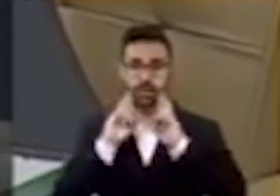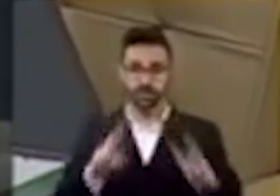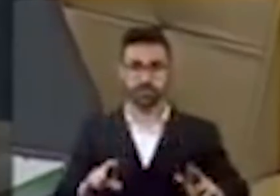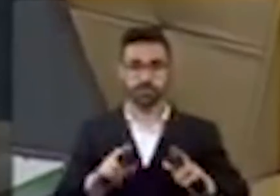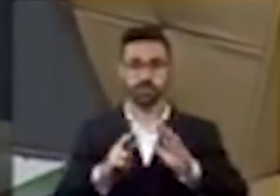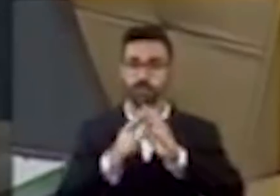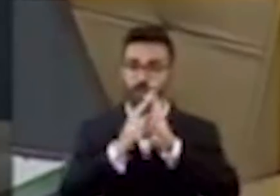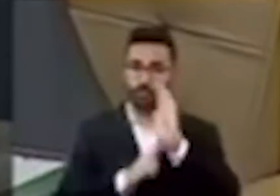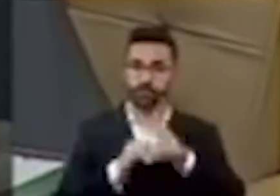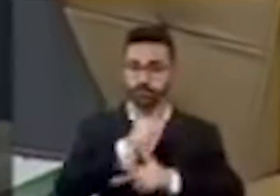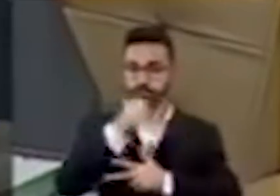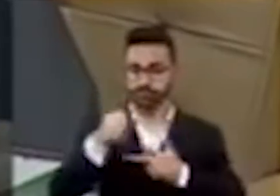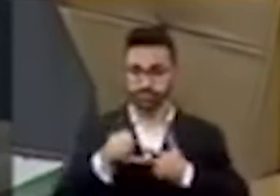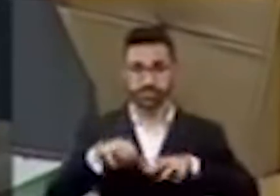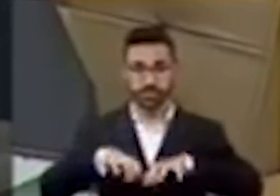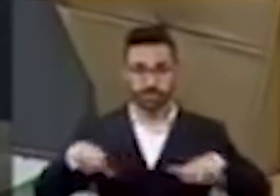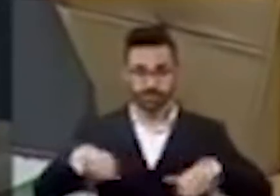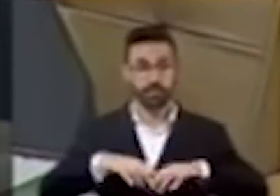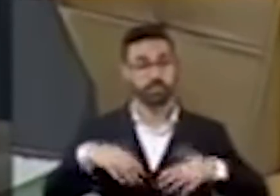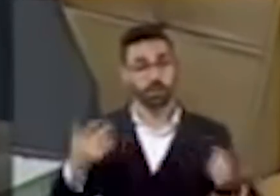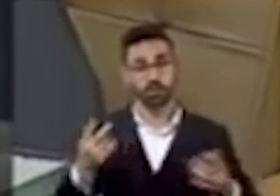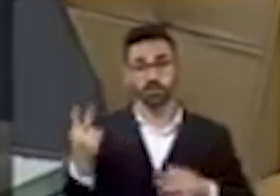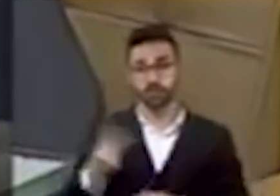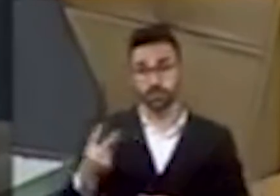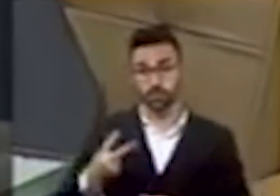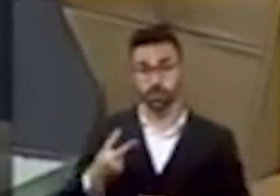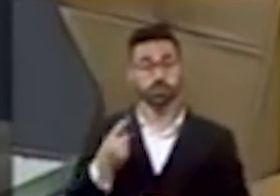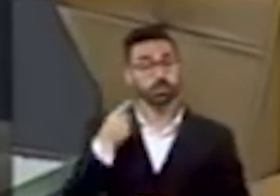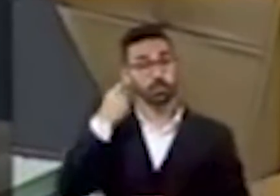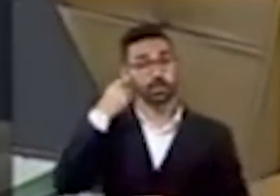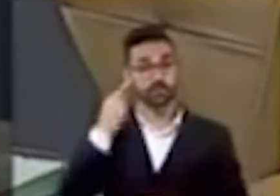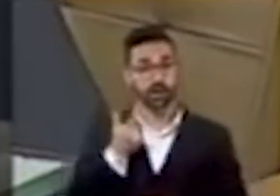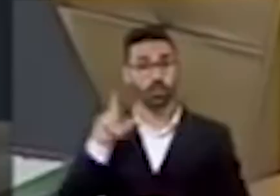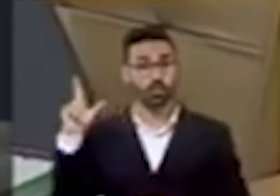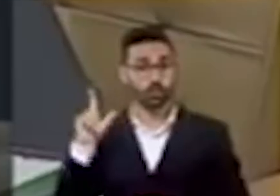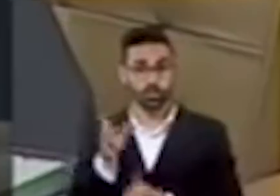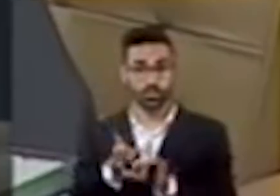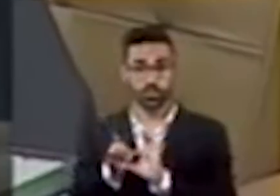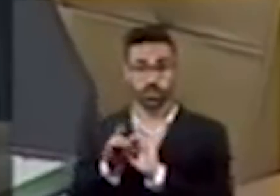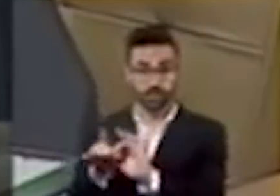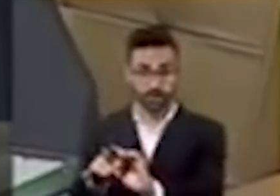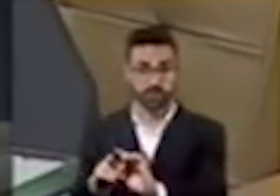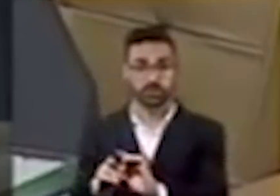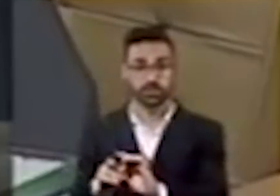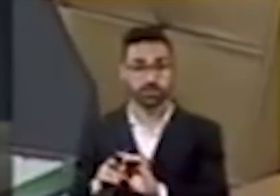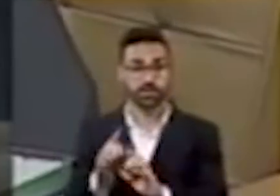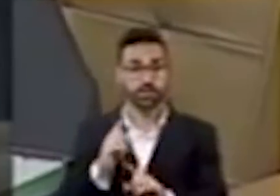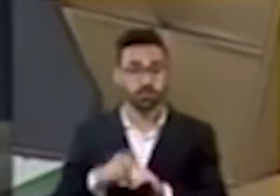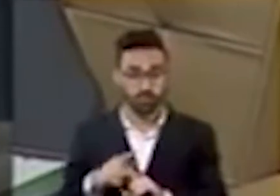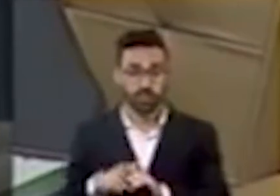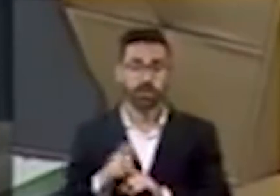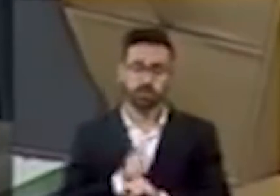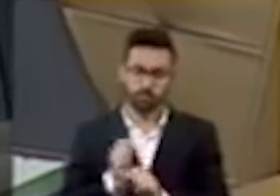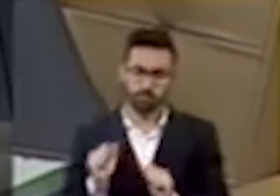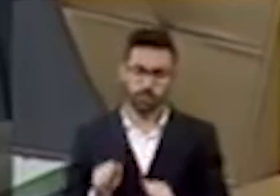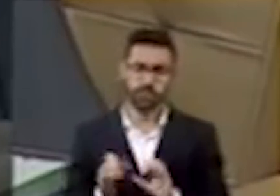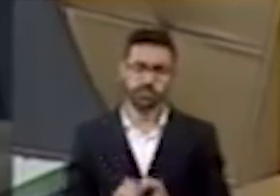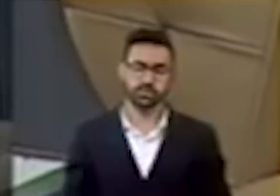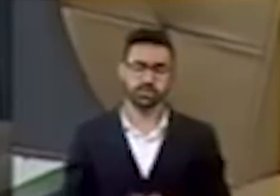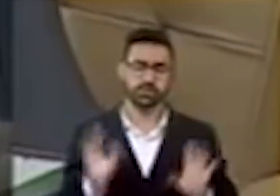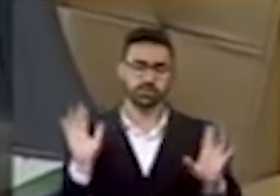poderes, uma segunda perspectiva nos remete a outra leitura, em que se reputa permitida essa